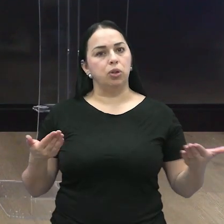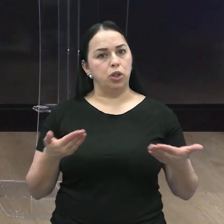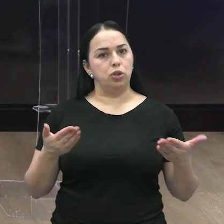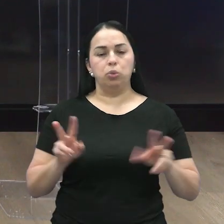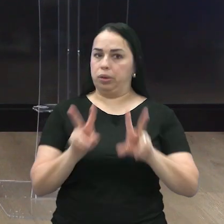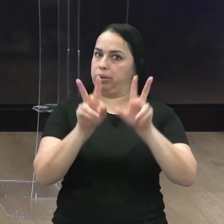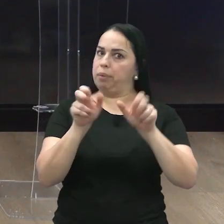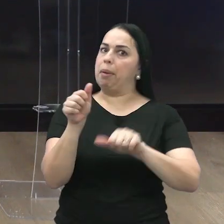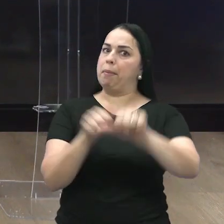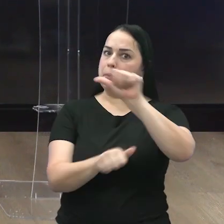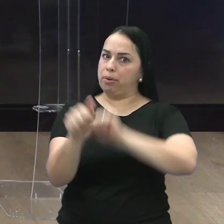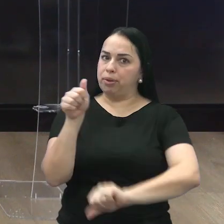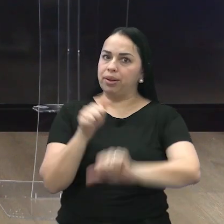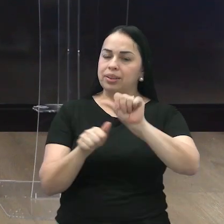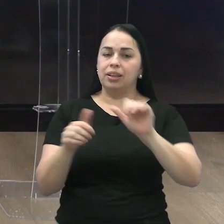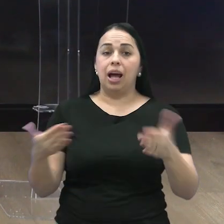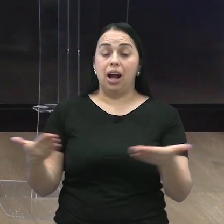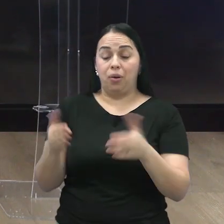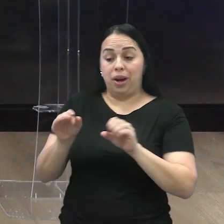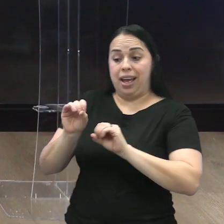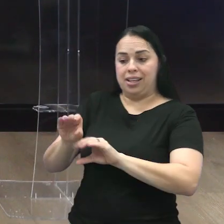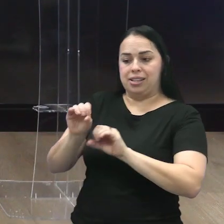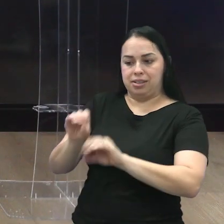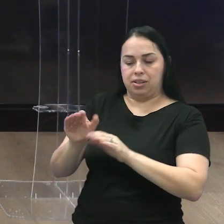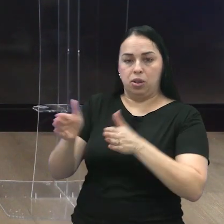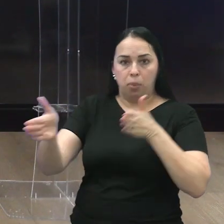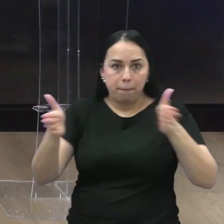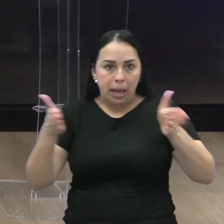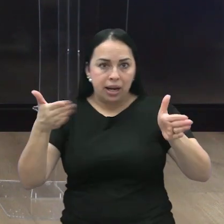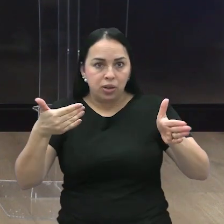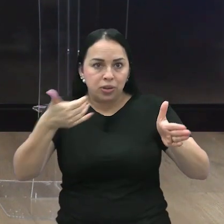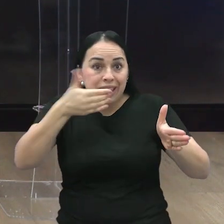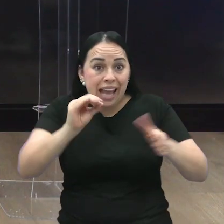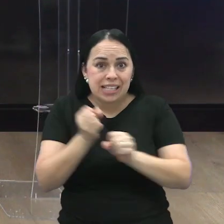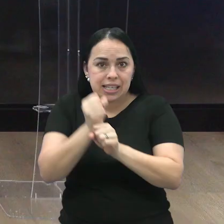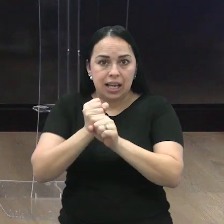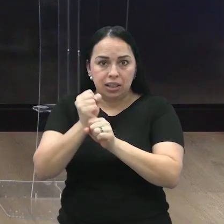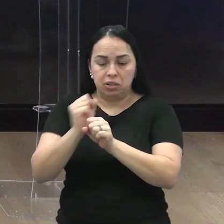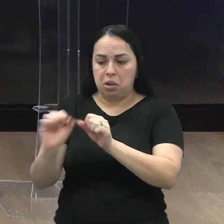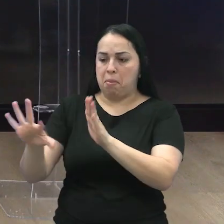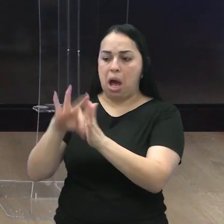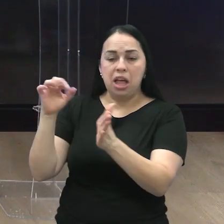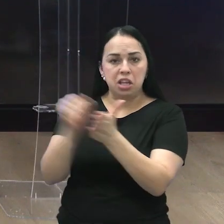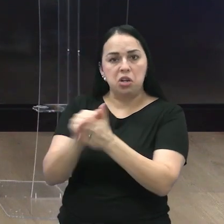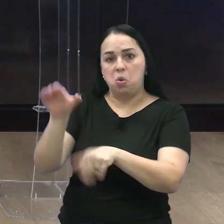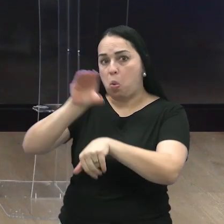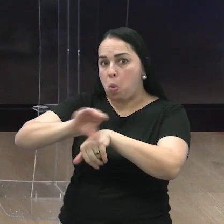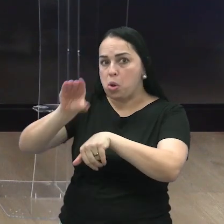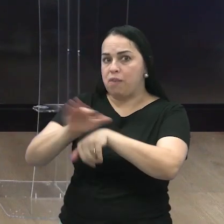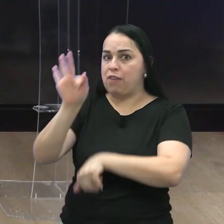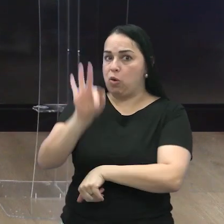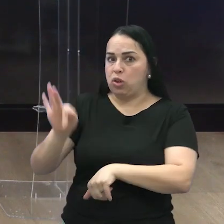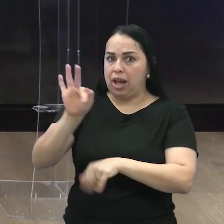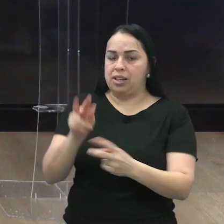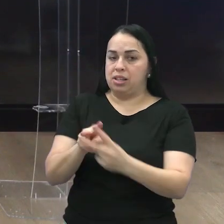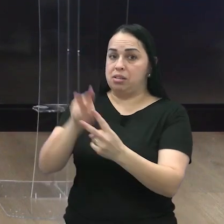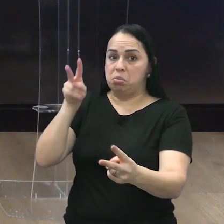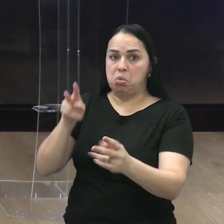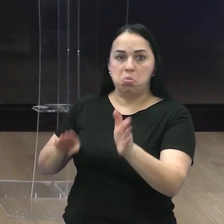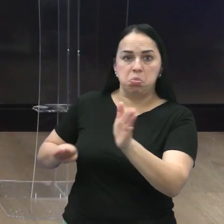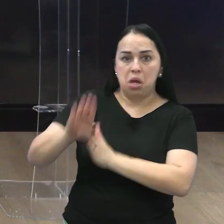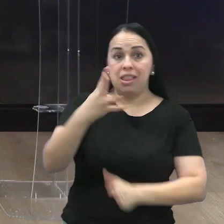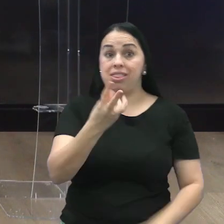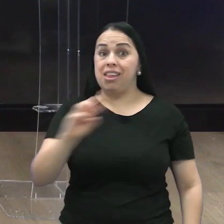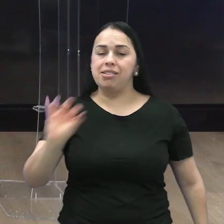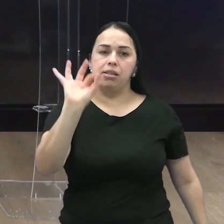E a gente muda de assunto agora para falar de educação. Em 10 anos, as matrículas em cursos superiores à